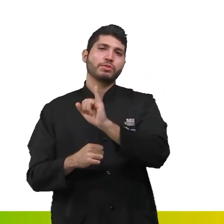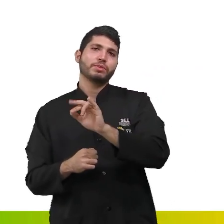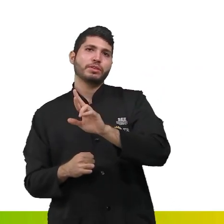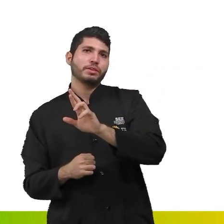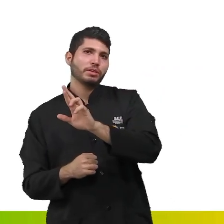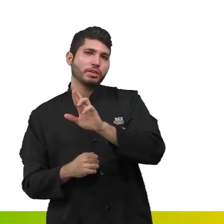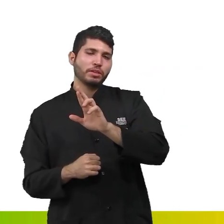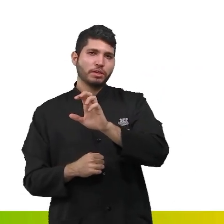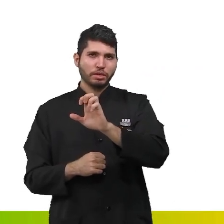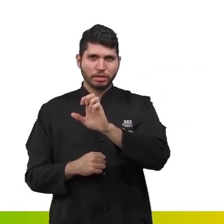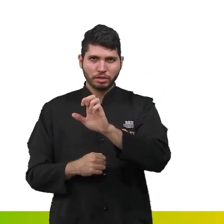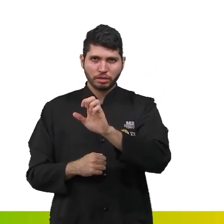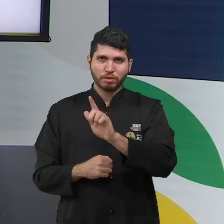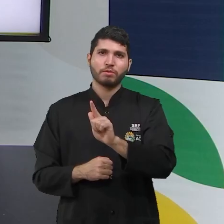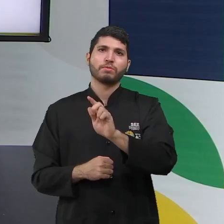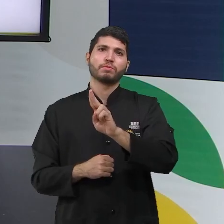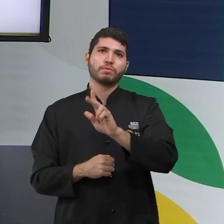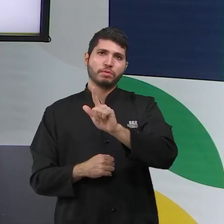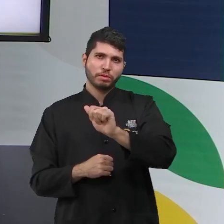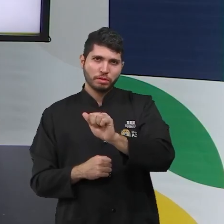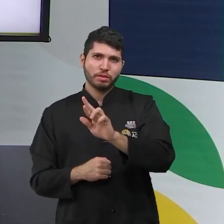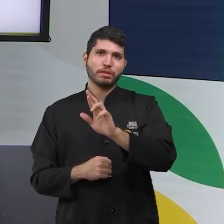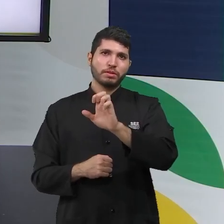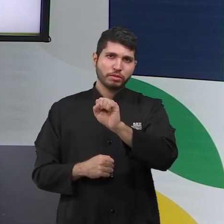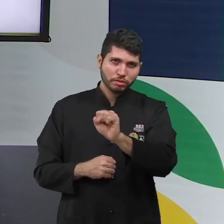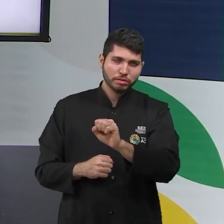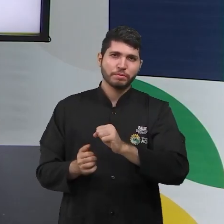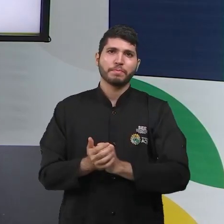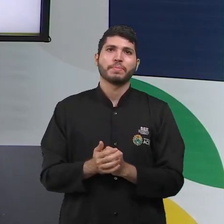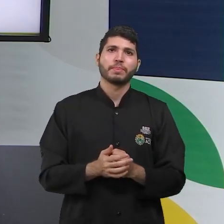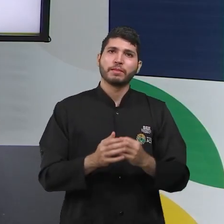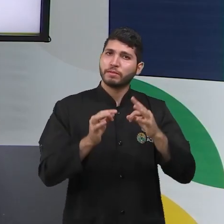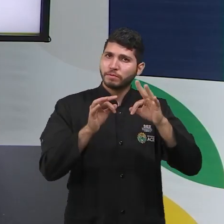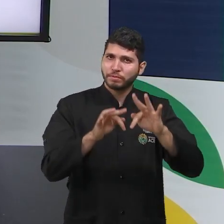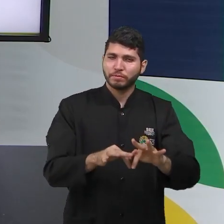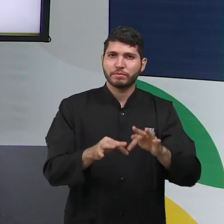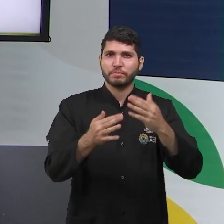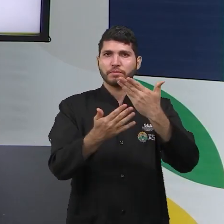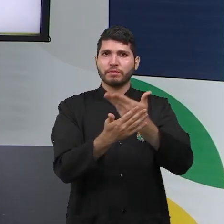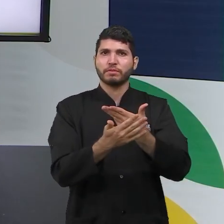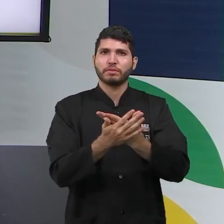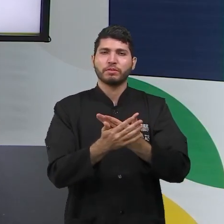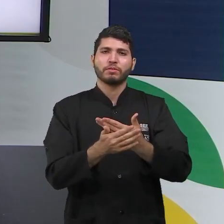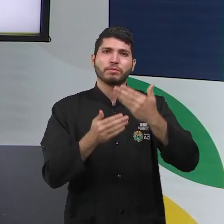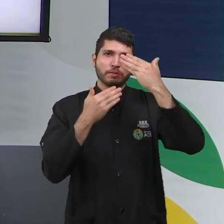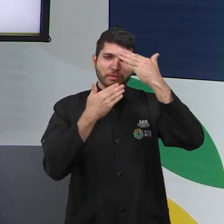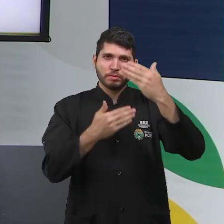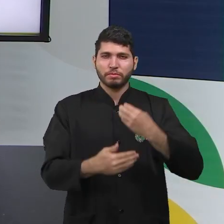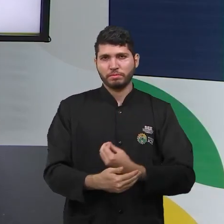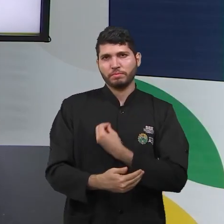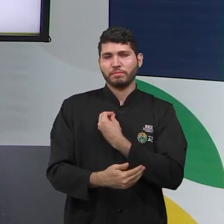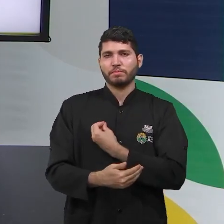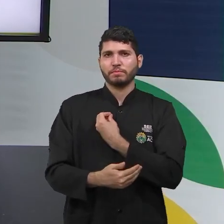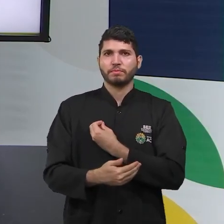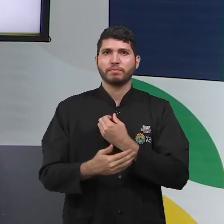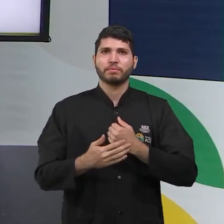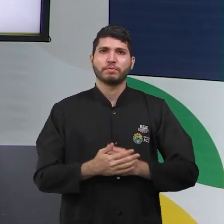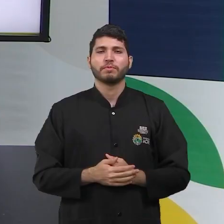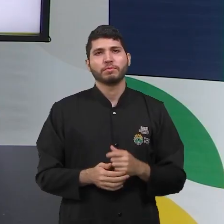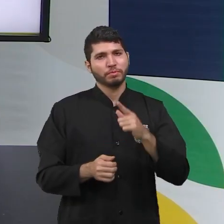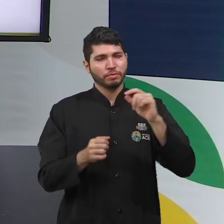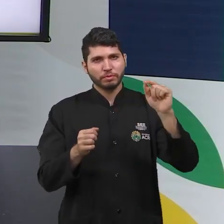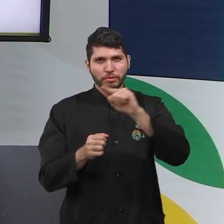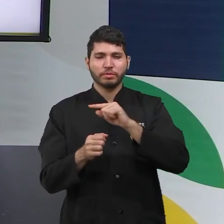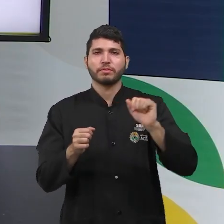estar. Então é isso, chicos e chicas, gracias por la participación, por haber hecho